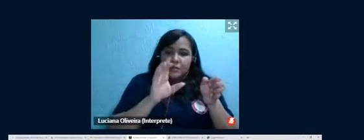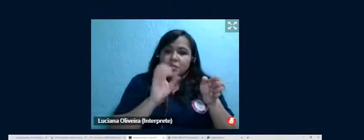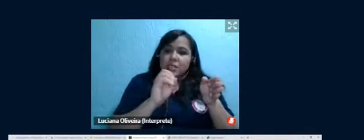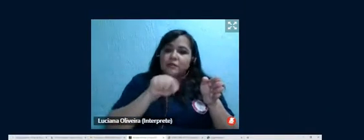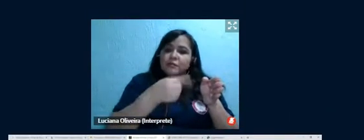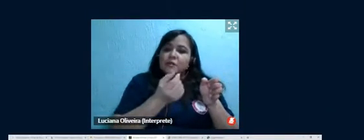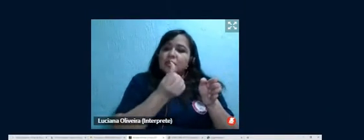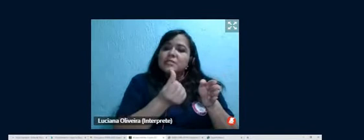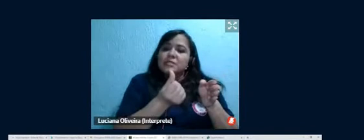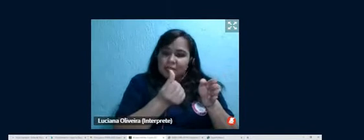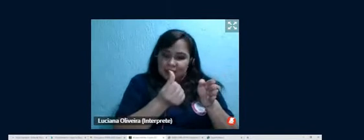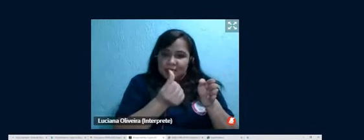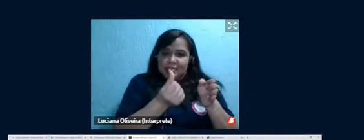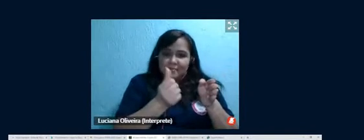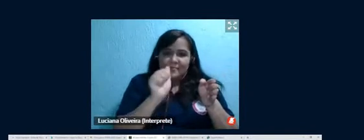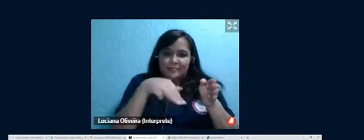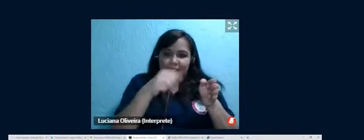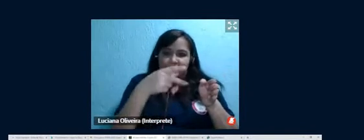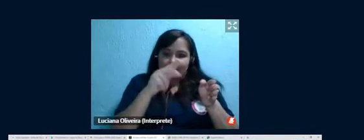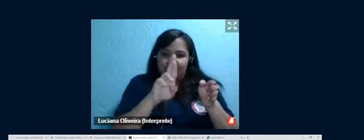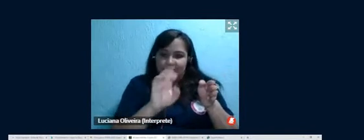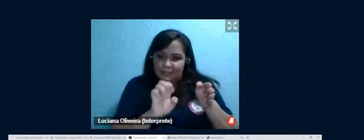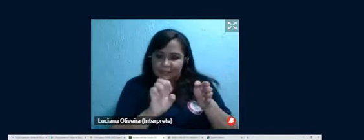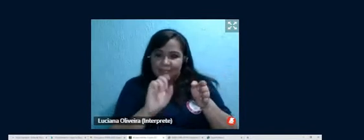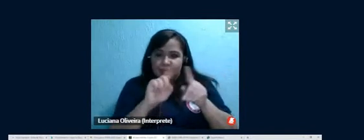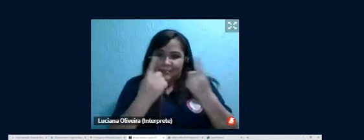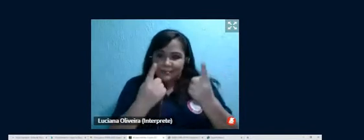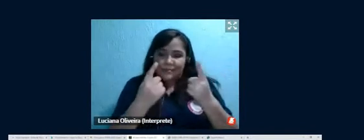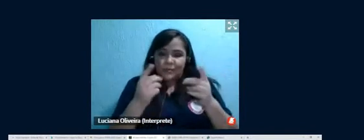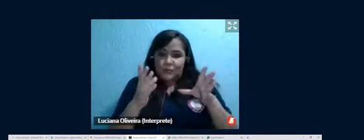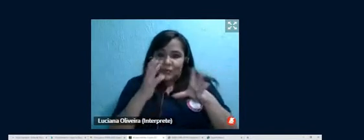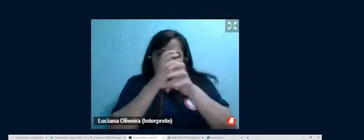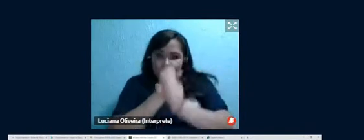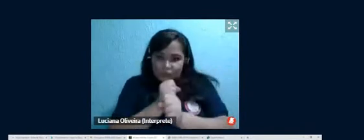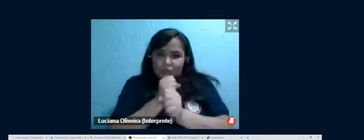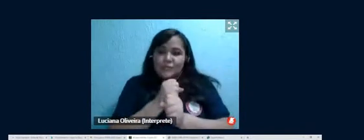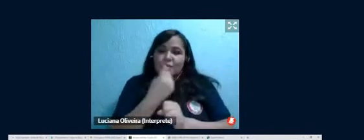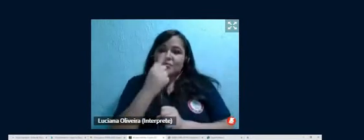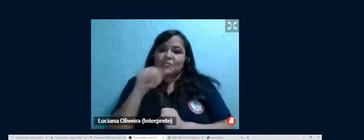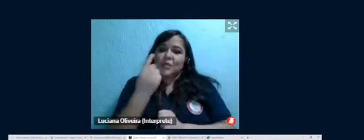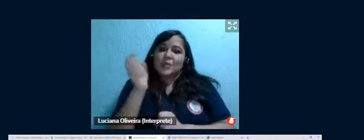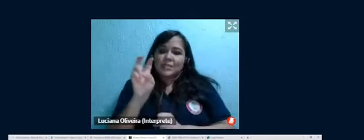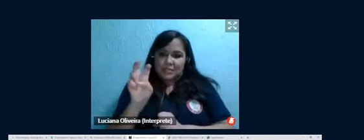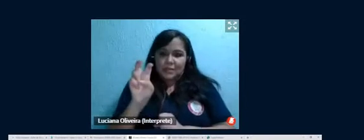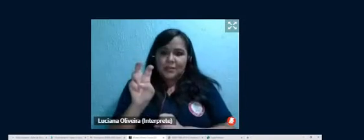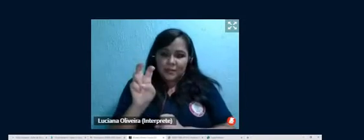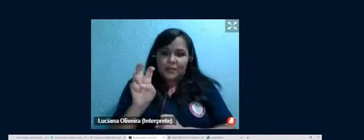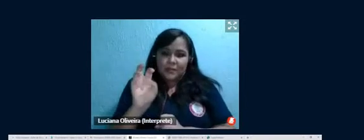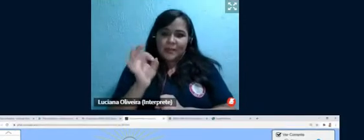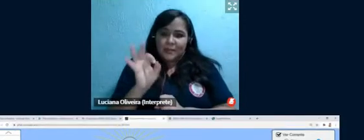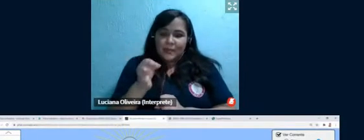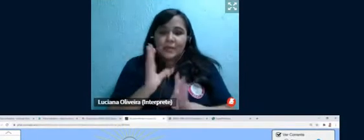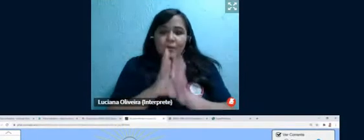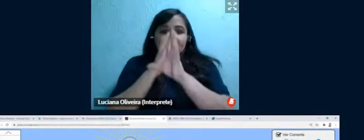dá igual a 1,5. Isso aqui, na prática, é o que a gente chama de lei dos nós. A soma das correntes que